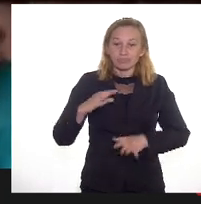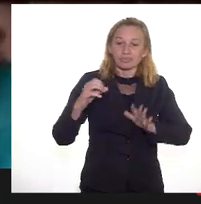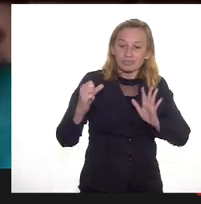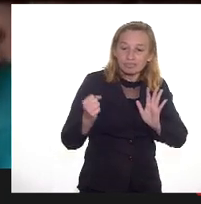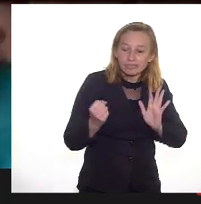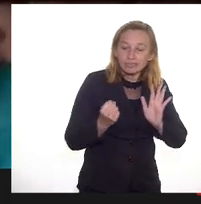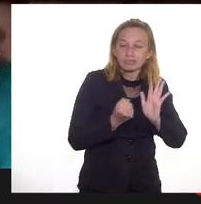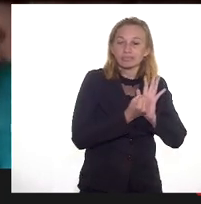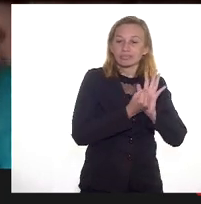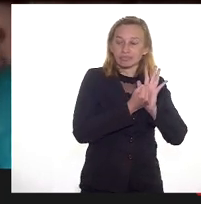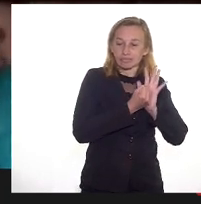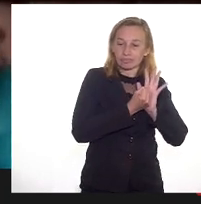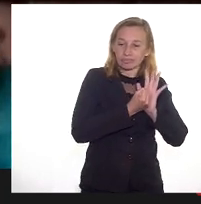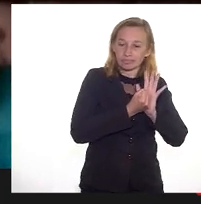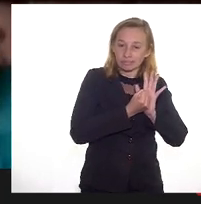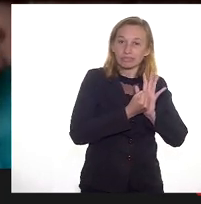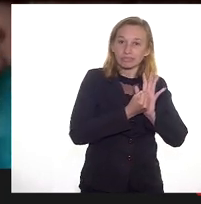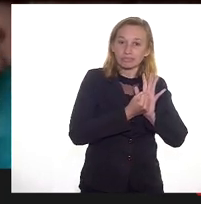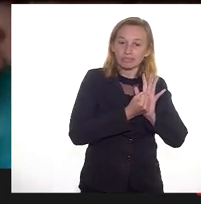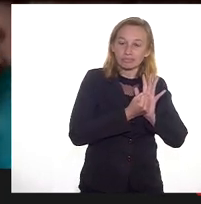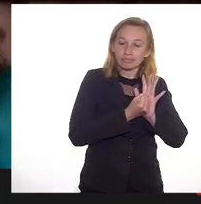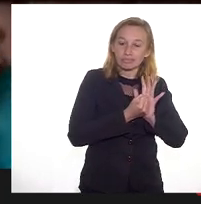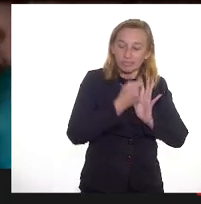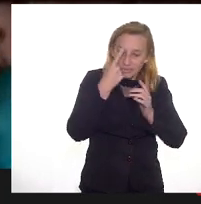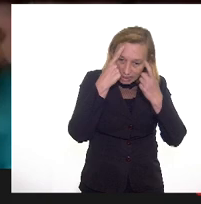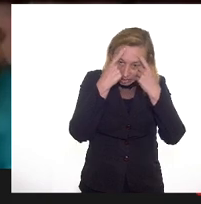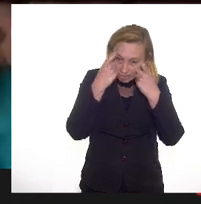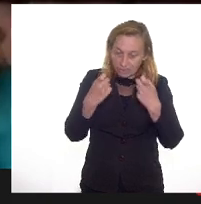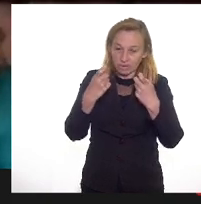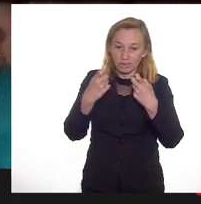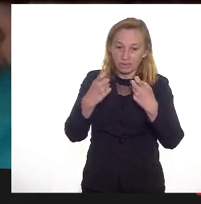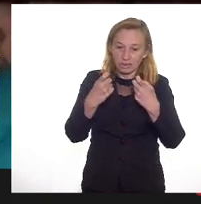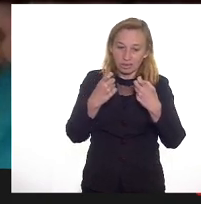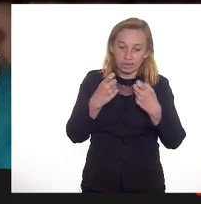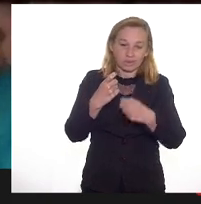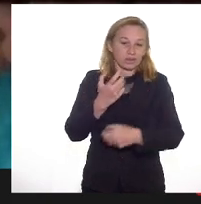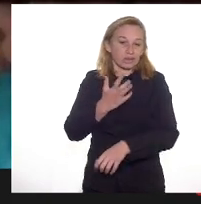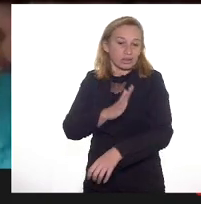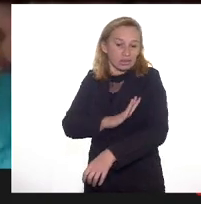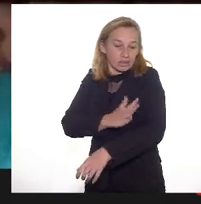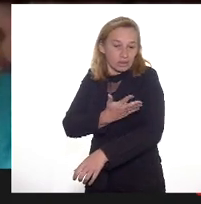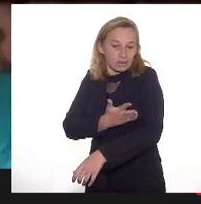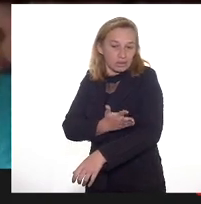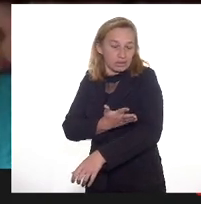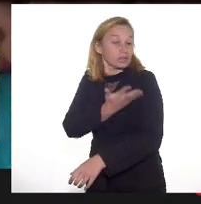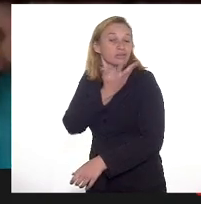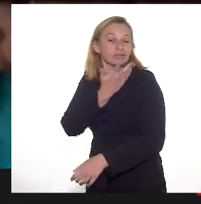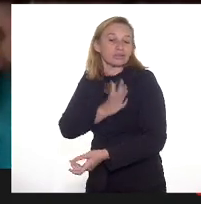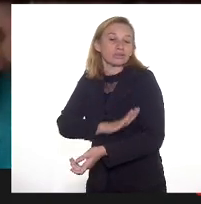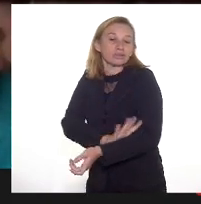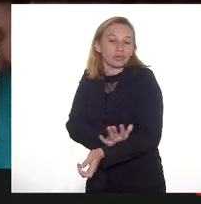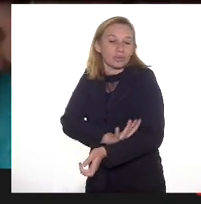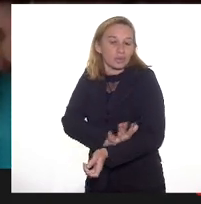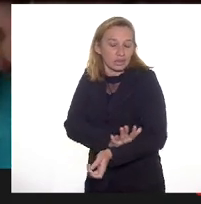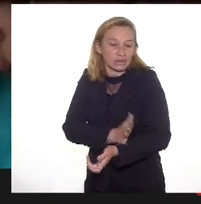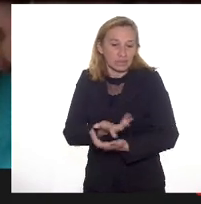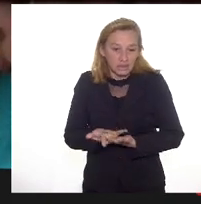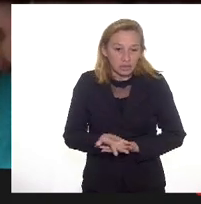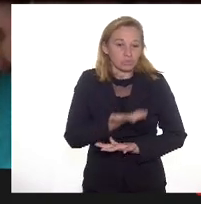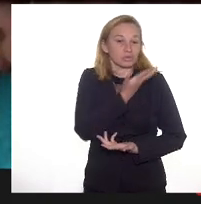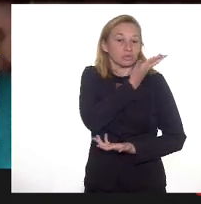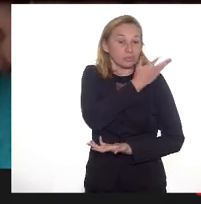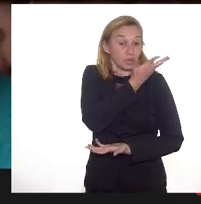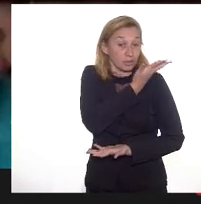Marcadamente atravessado pelas violências do racismo estrutural, do racismo institucional, do